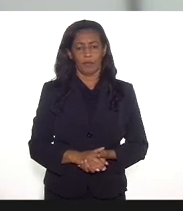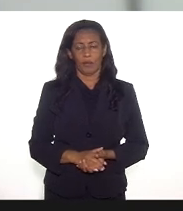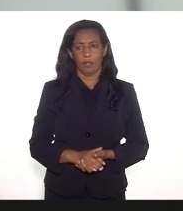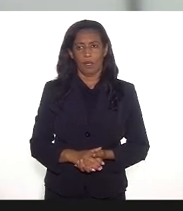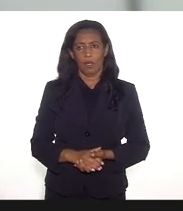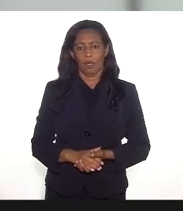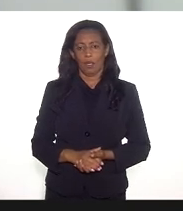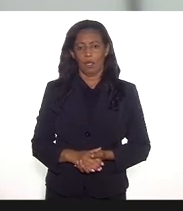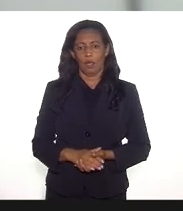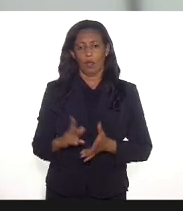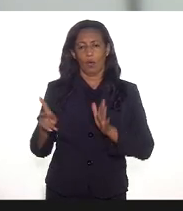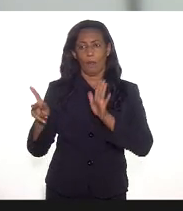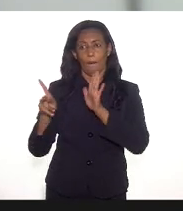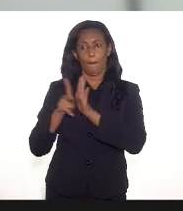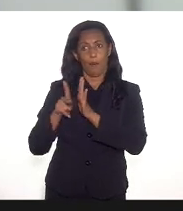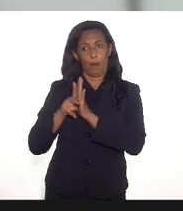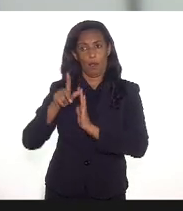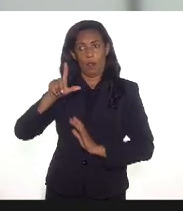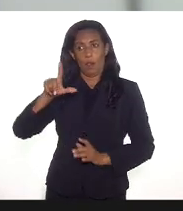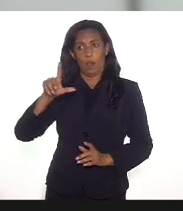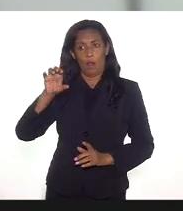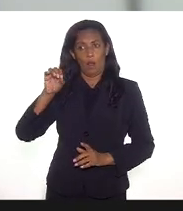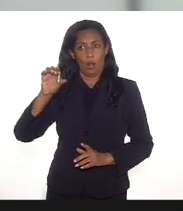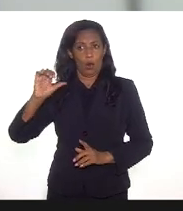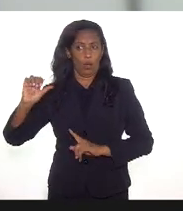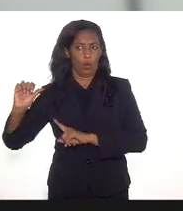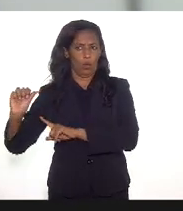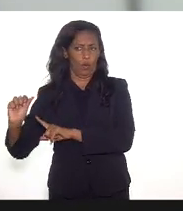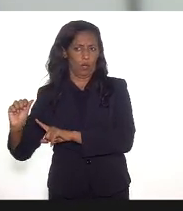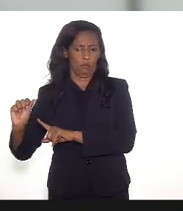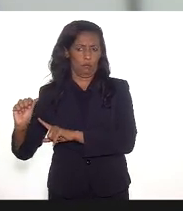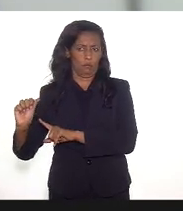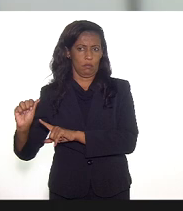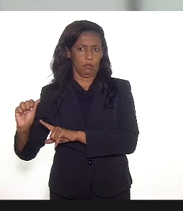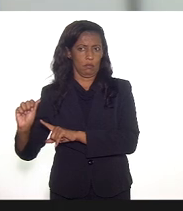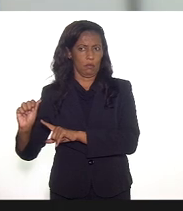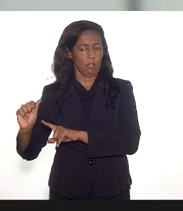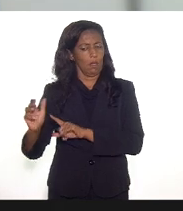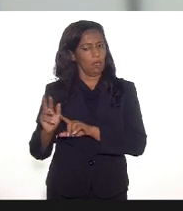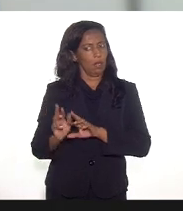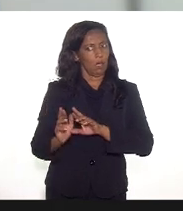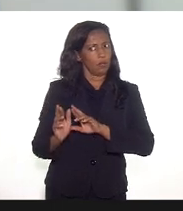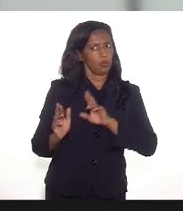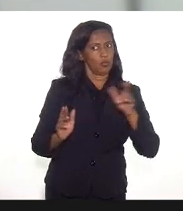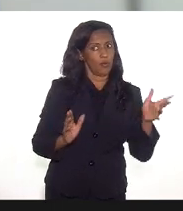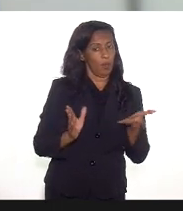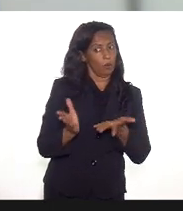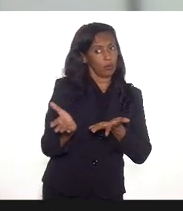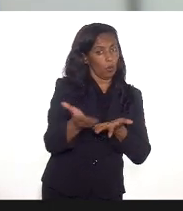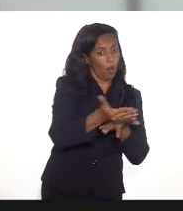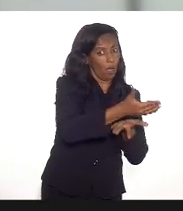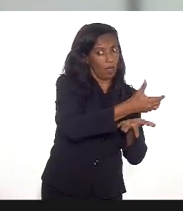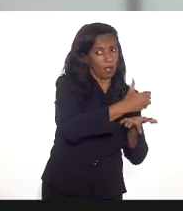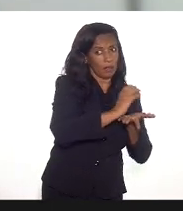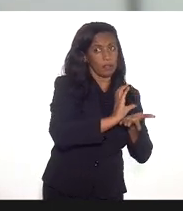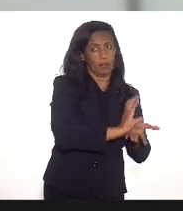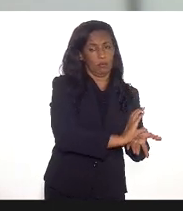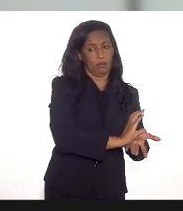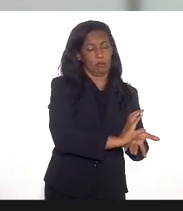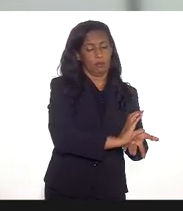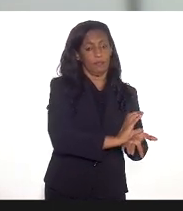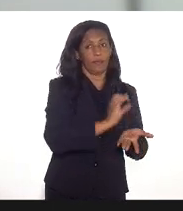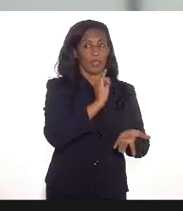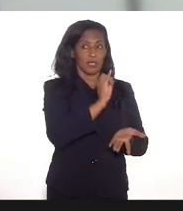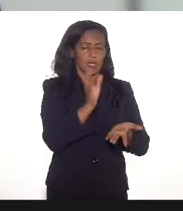previstos na LOA. Está trabalhando só com eventuais excessos de arrecadação. Se